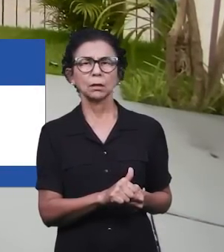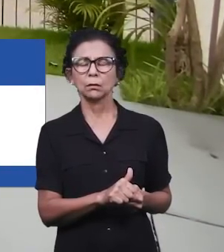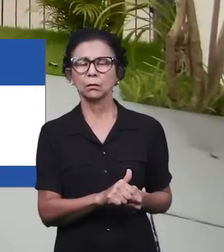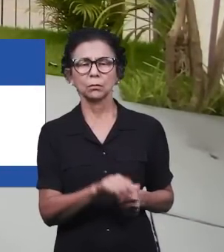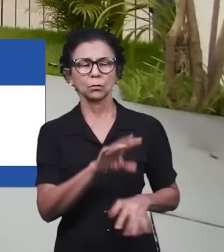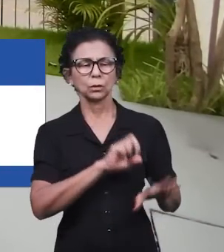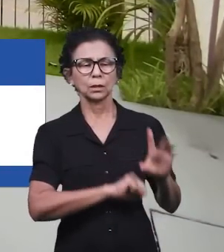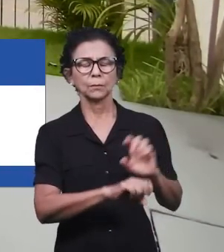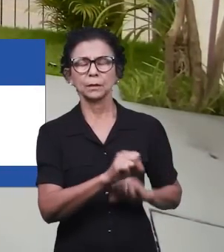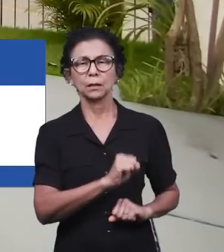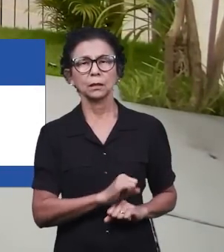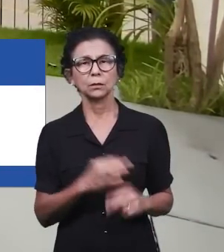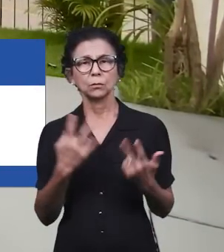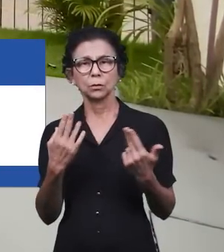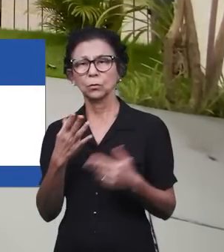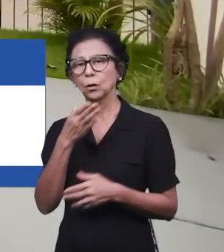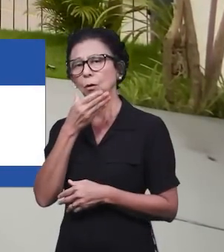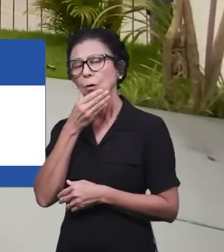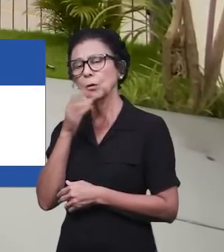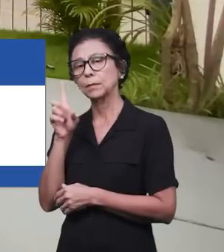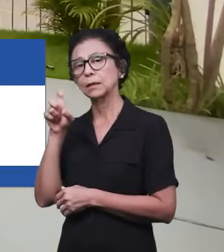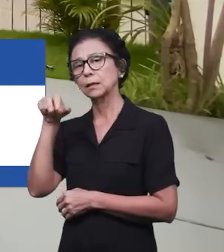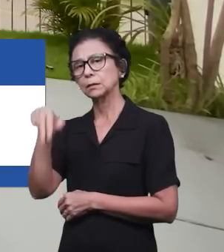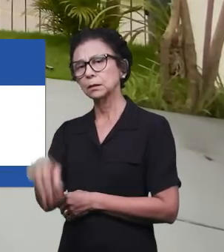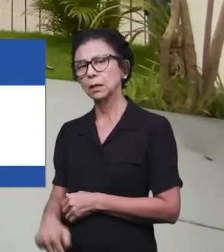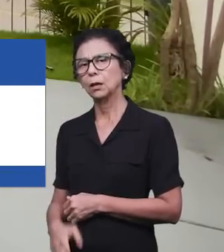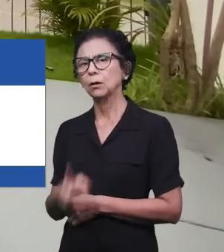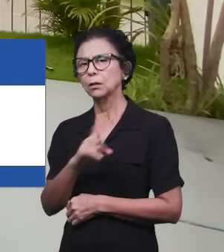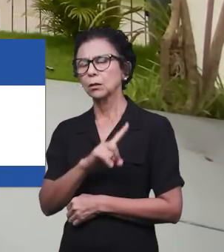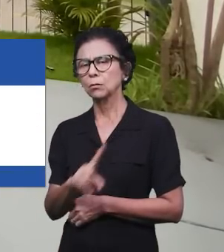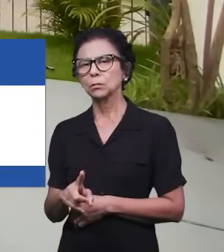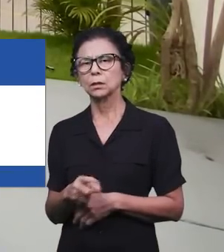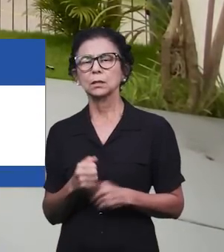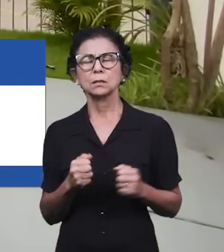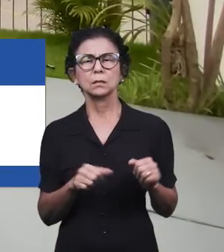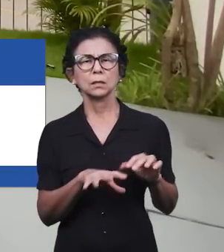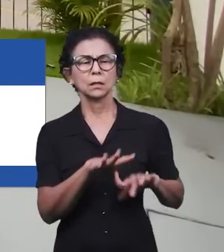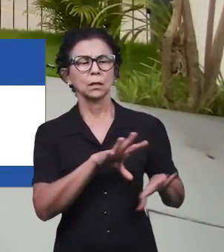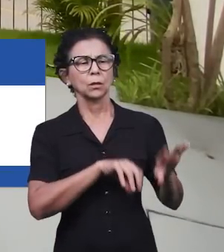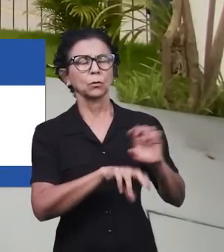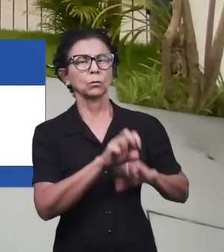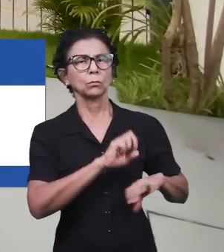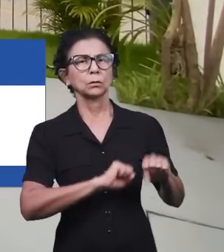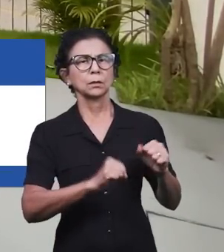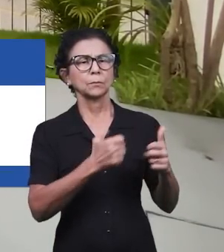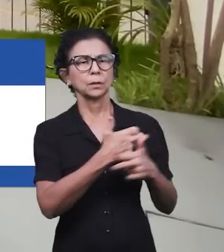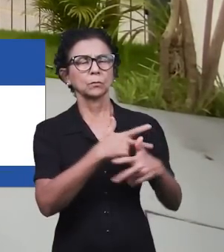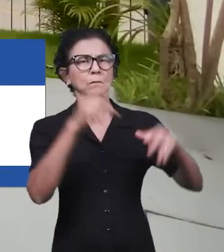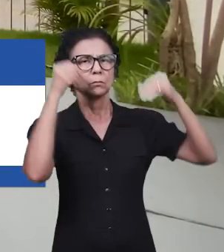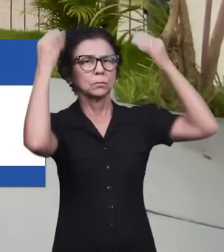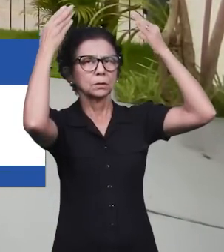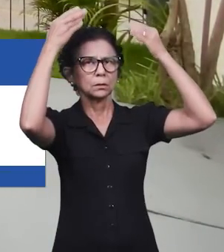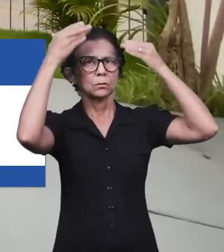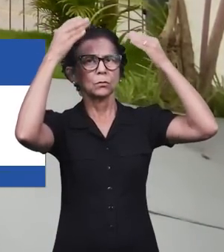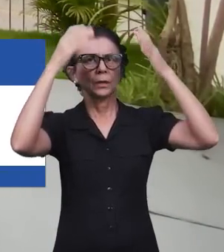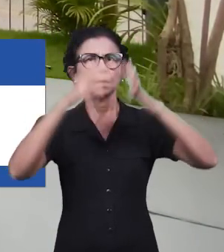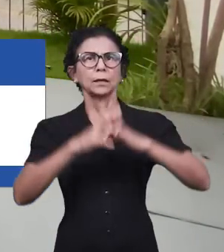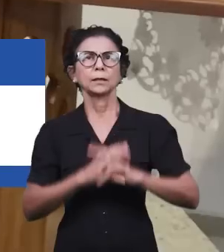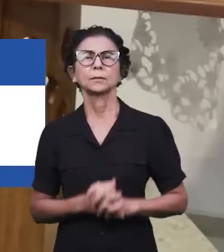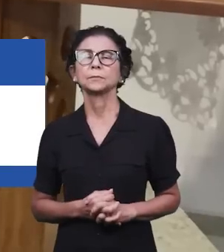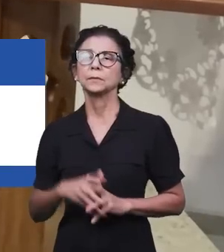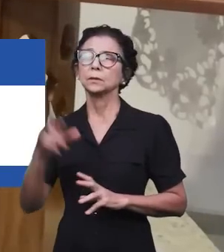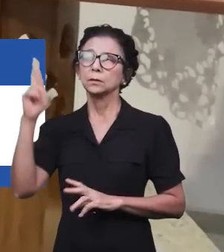escolheu não se contaminar com os manjares do rei e todos nós bem sabemos as grandes maravilhas que ele operou e também como o Senhor operou em sua